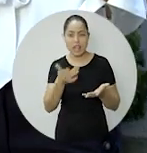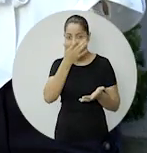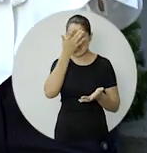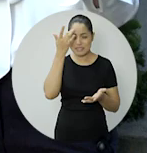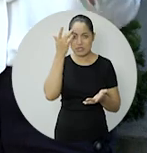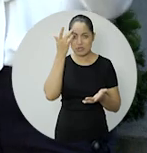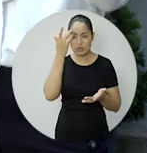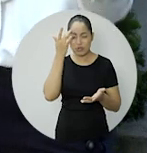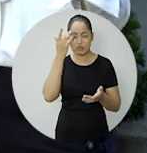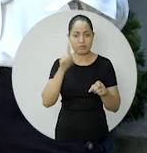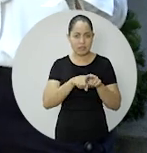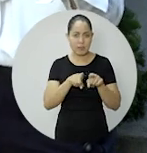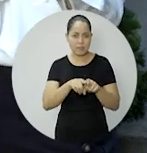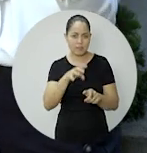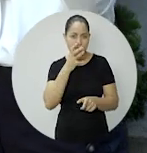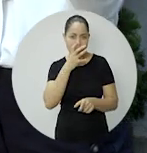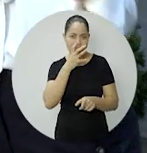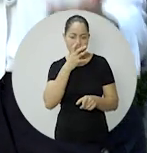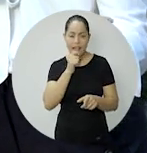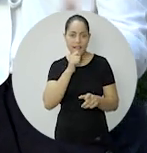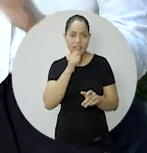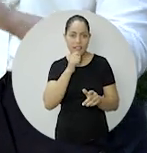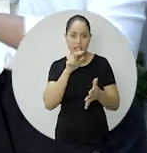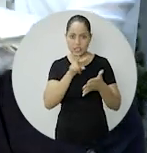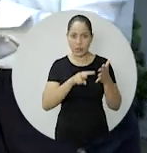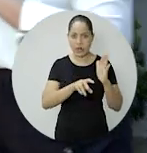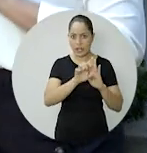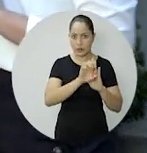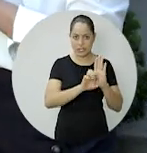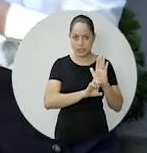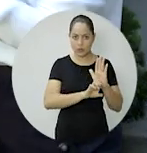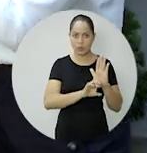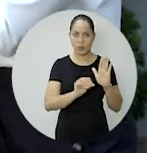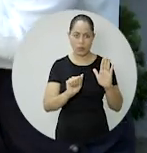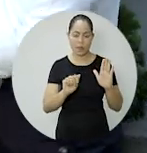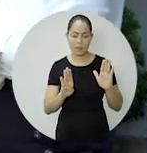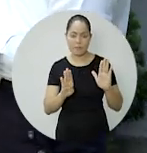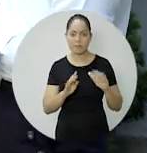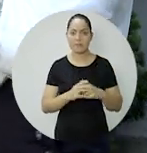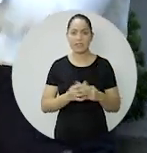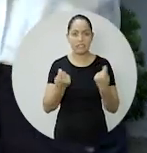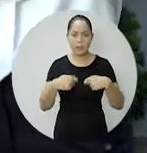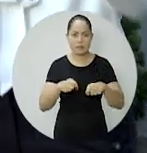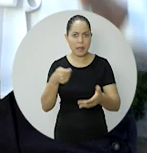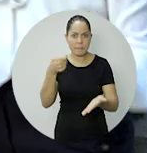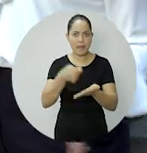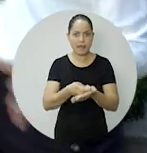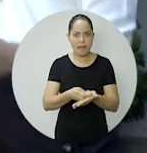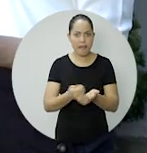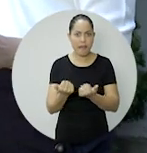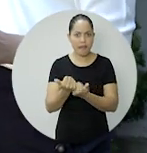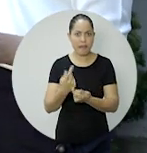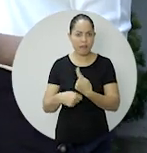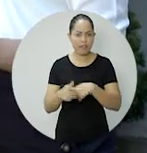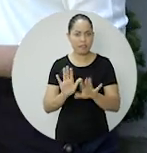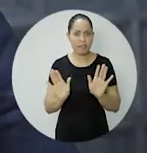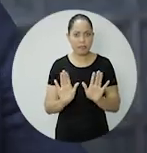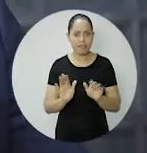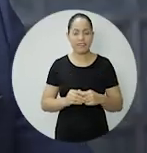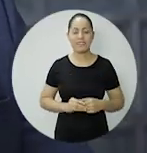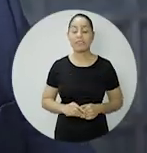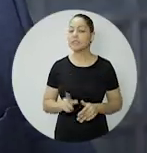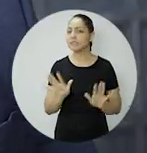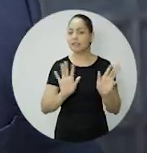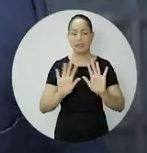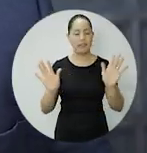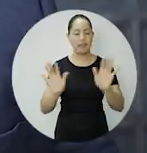ser daquele advogado, daquela advogada que está assistindo a gente, que talvez não parou para ler. Sim. E o Estatuto da OAB. Sim. Ele não precisa colaborar mais com isso, né,